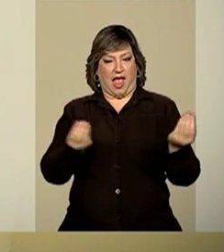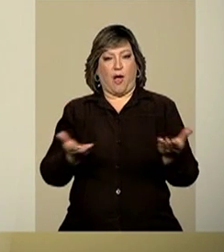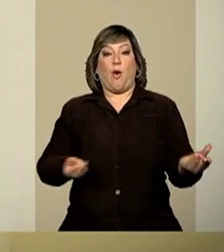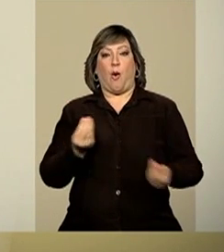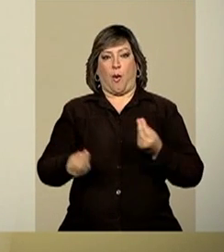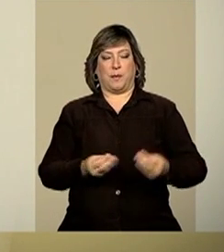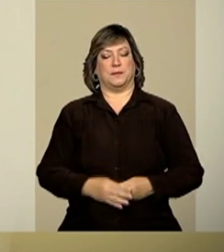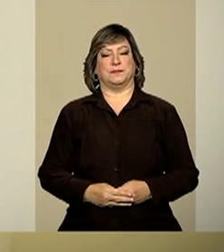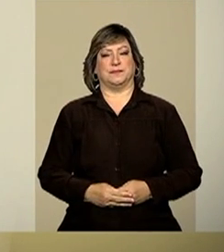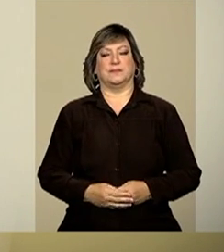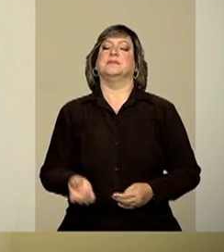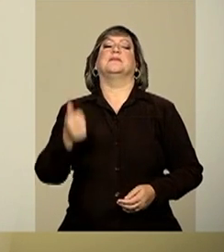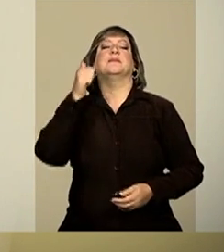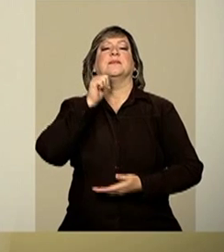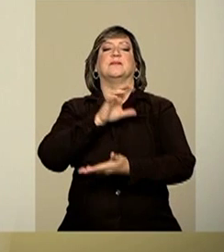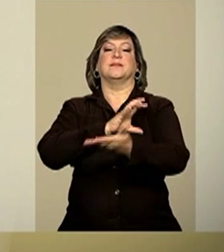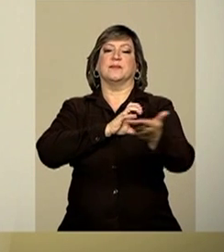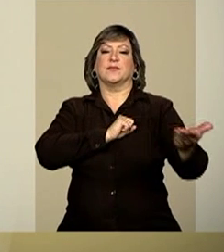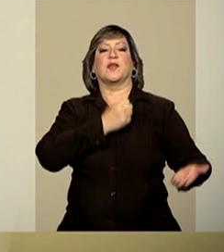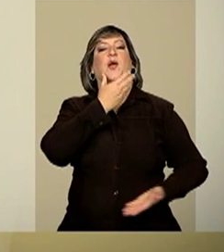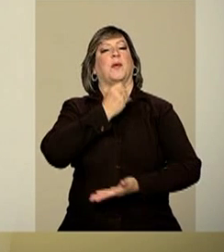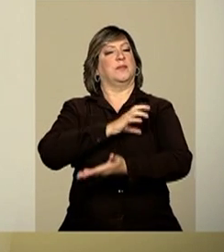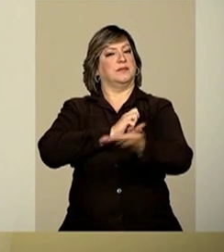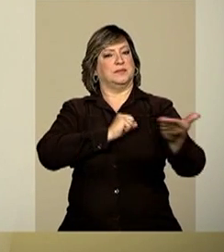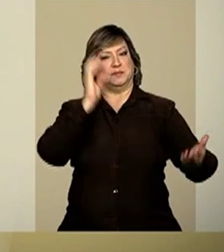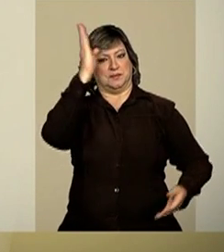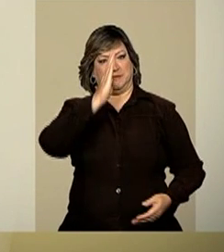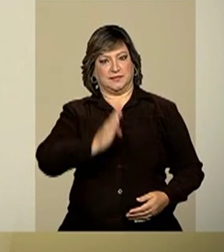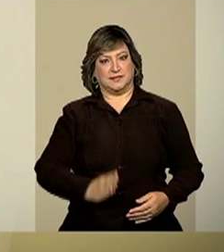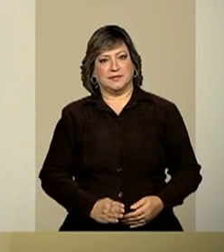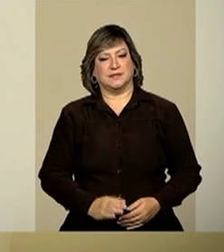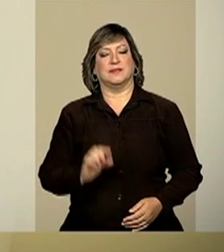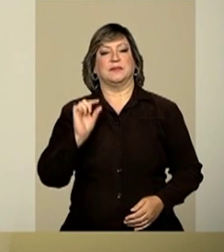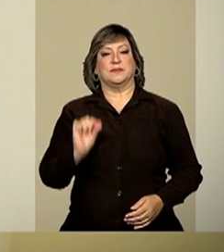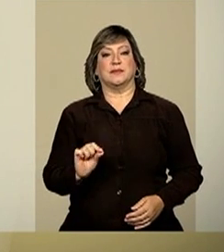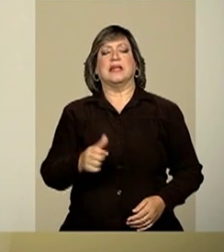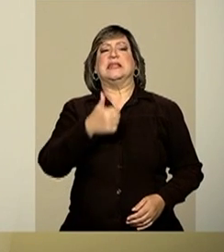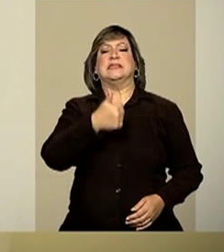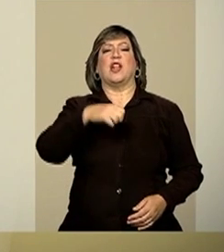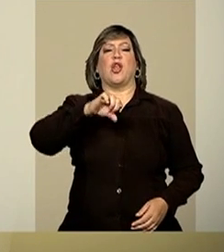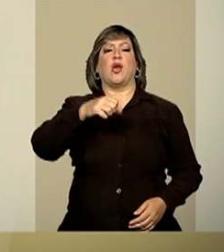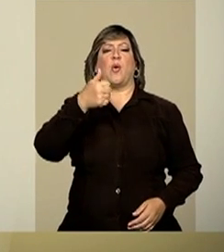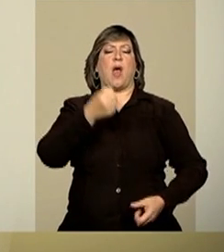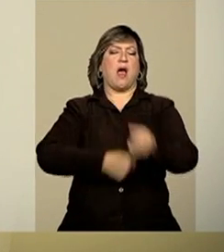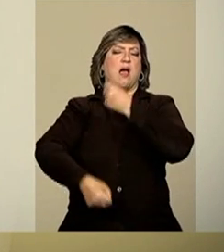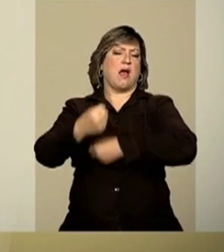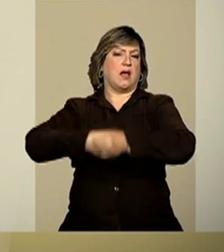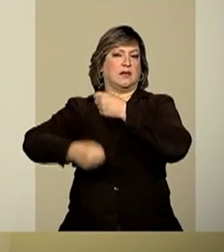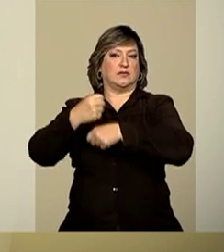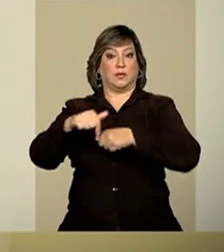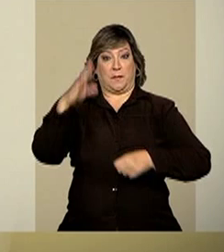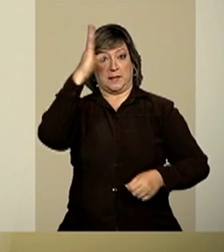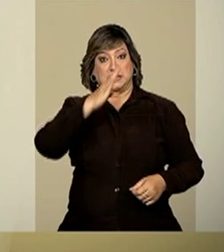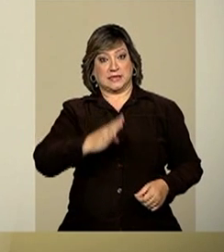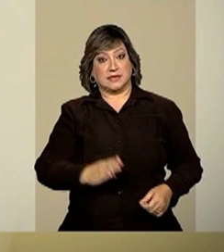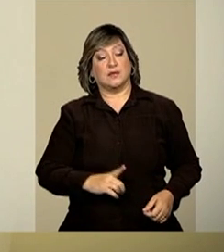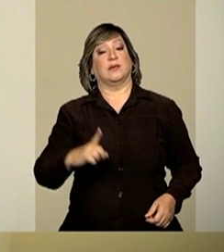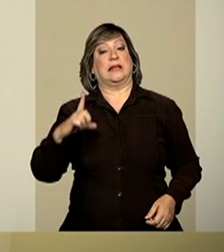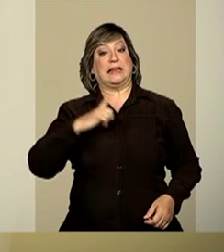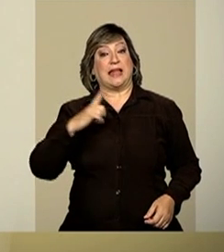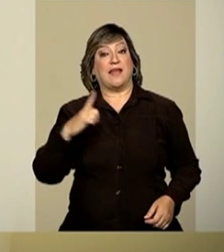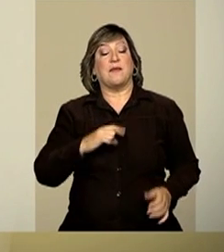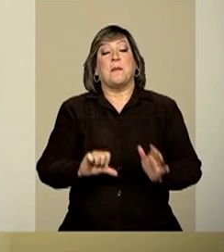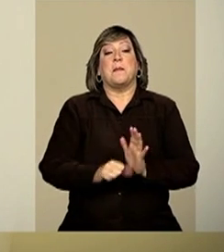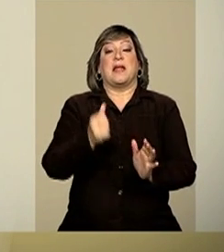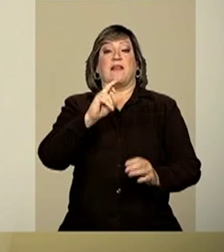gente. Queridas brasileiras e queridos brasileiros, há 191 anos, o Brasil viveu sua primeira